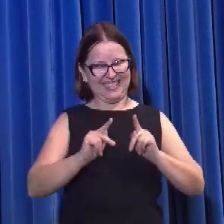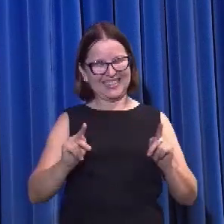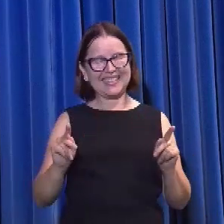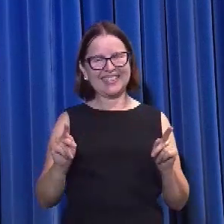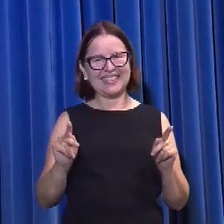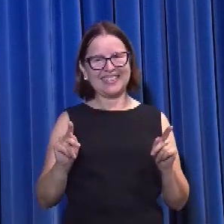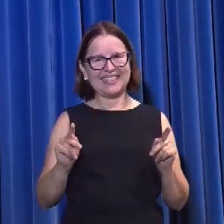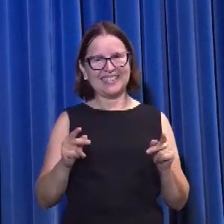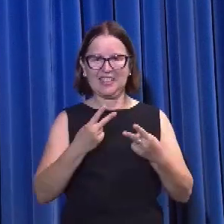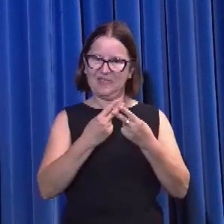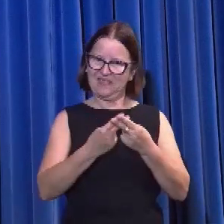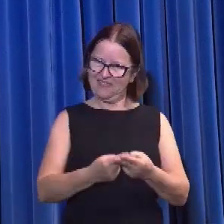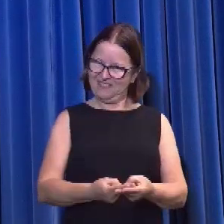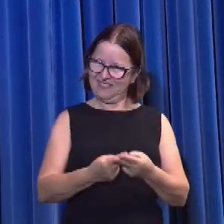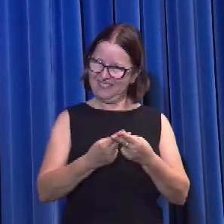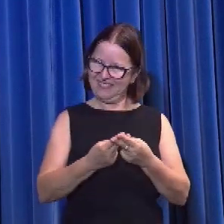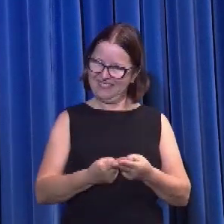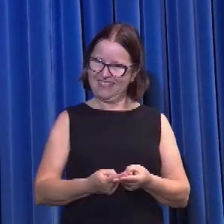paz,